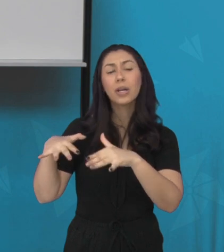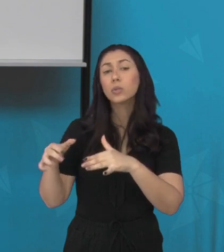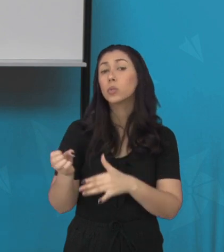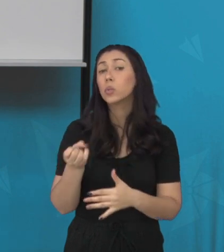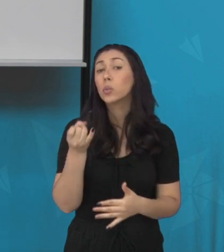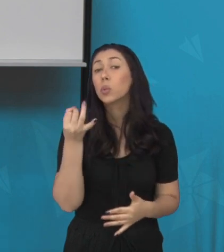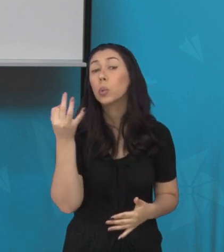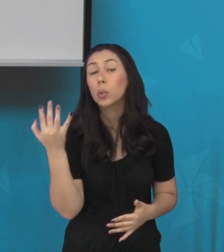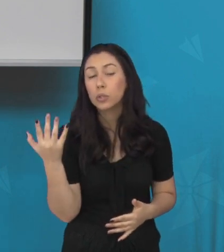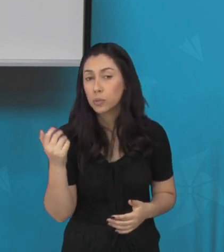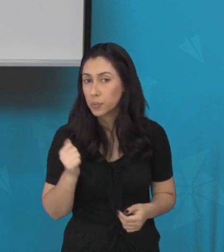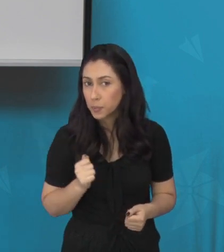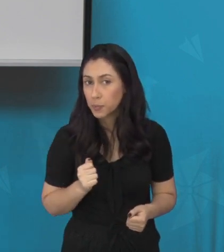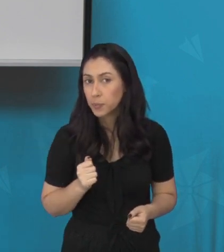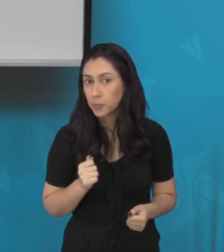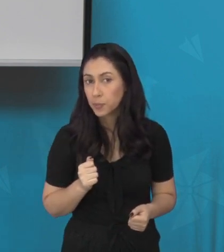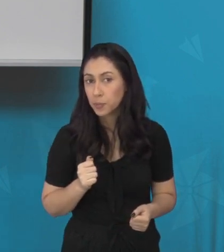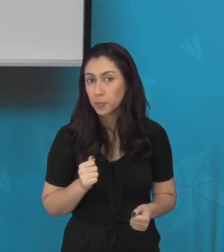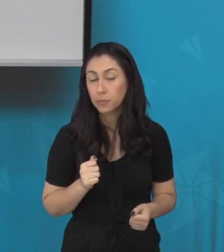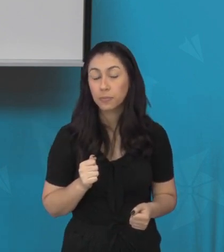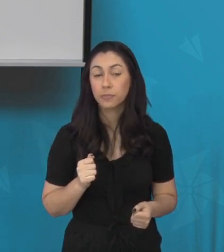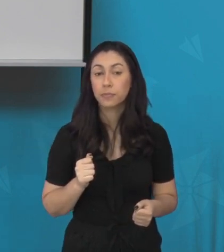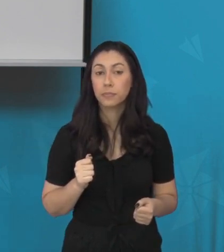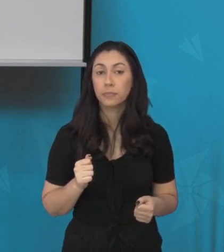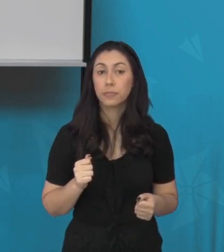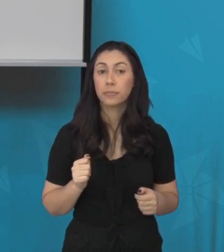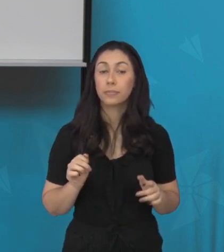é esse atrito cinético?